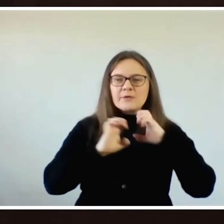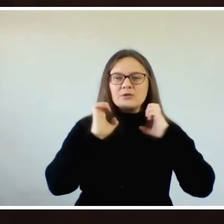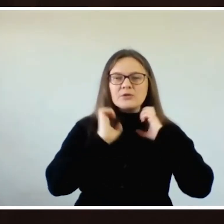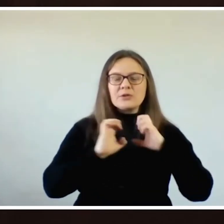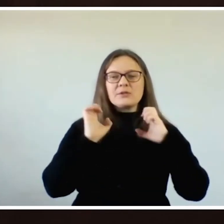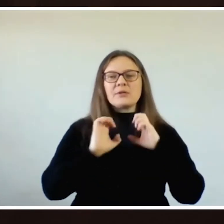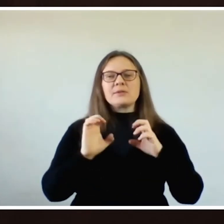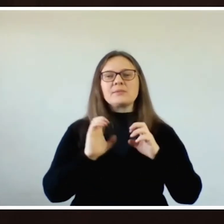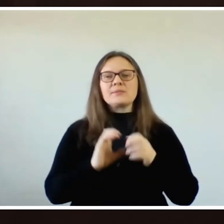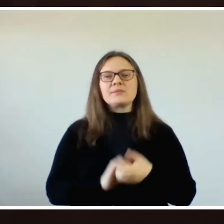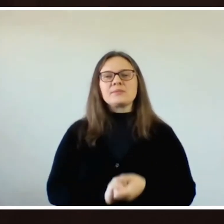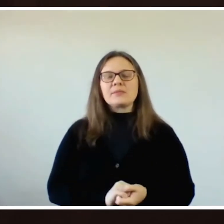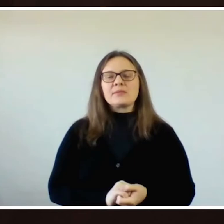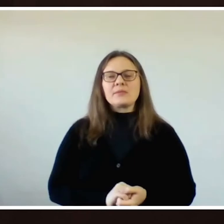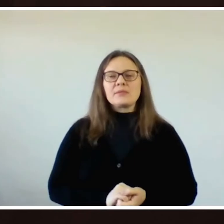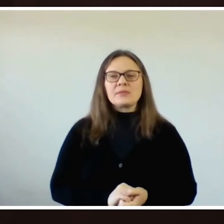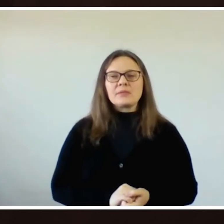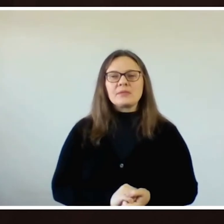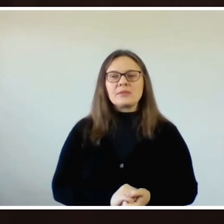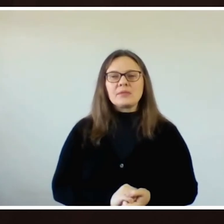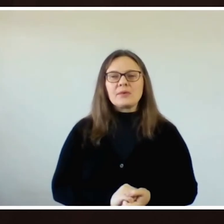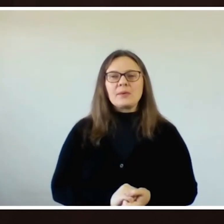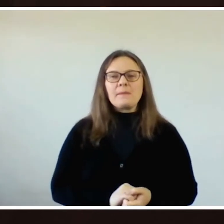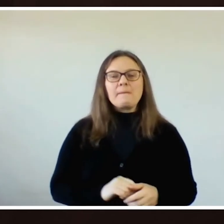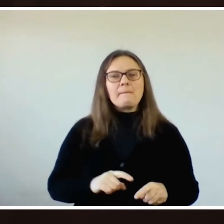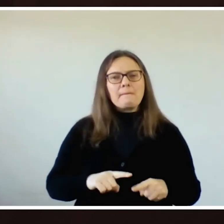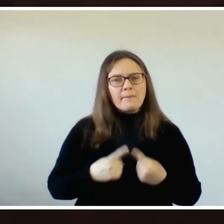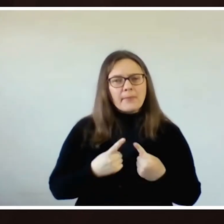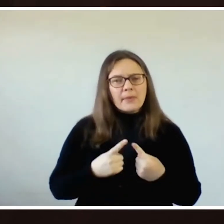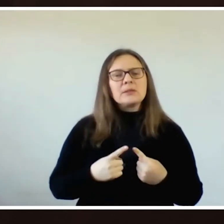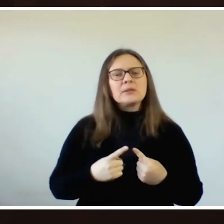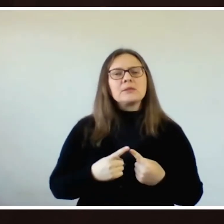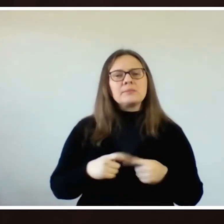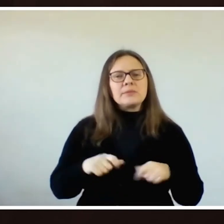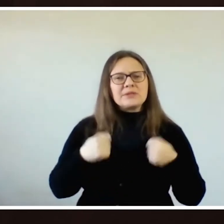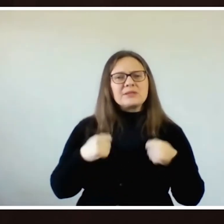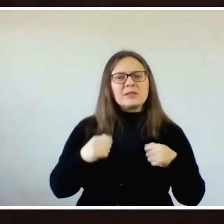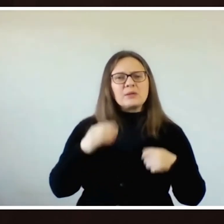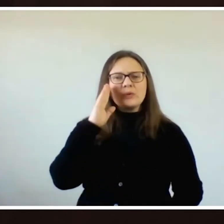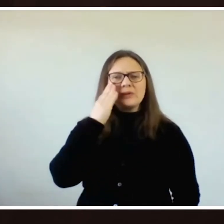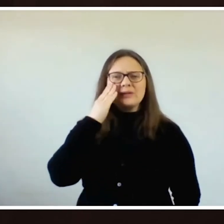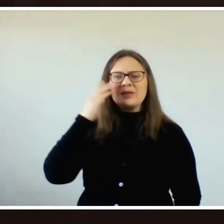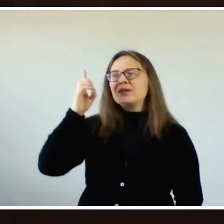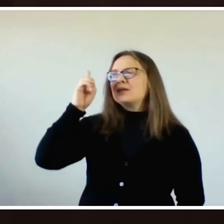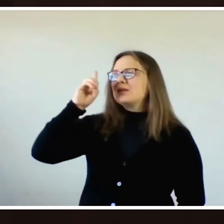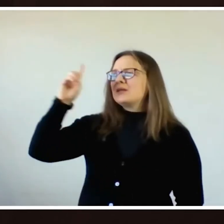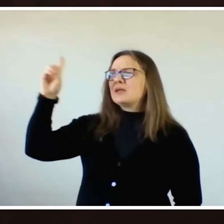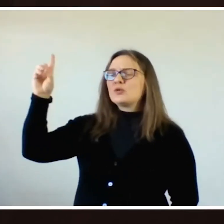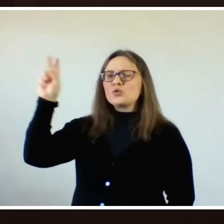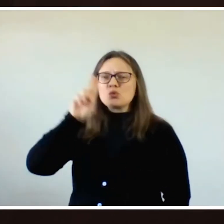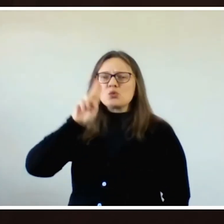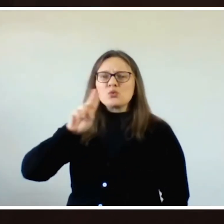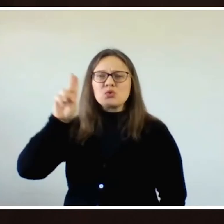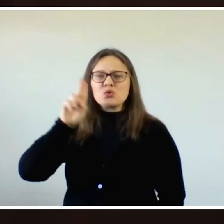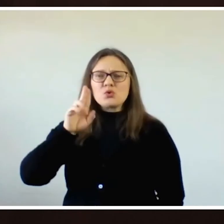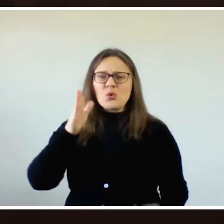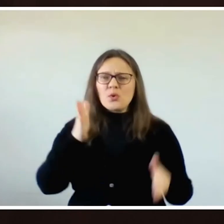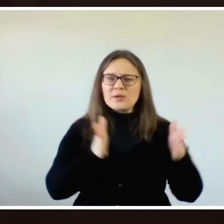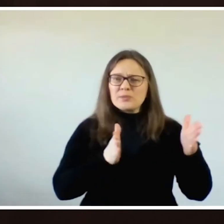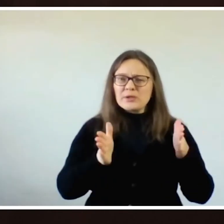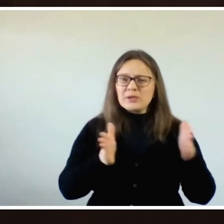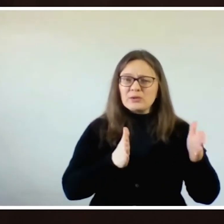podemos ignorar que Deus também usou a situação para interromper o ciclo das terríveis abominações